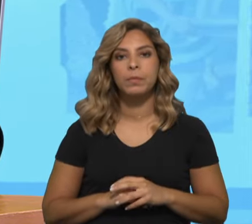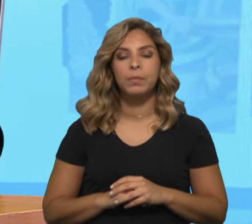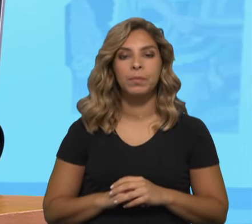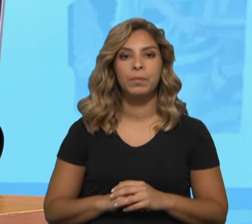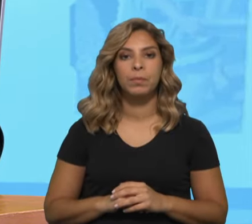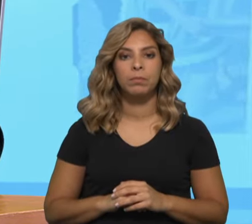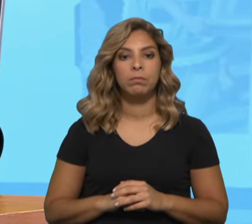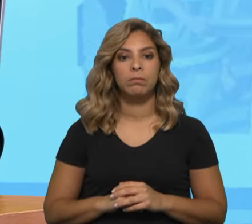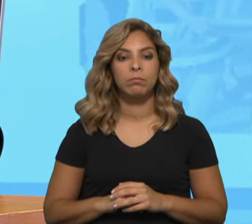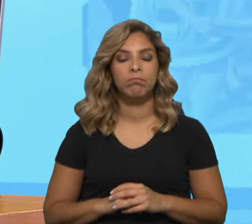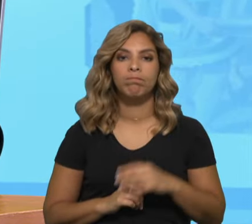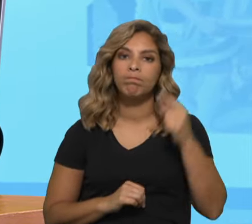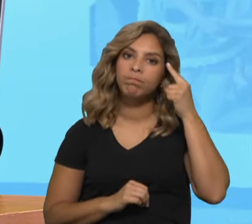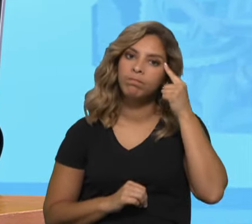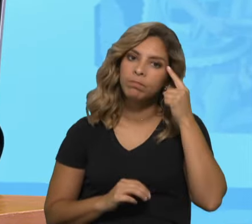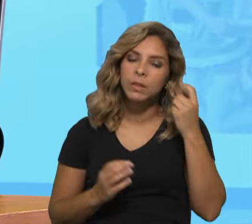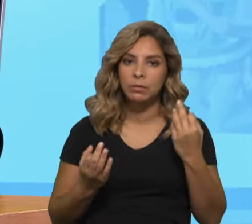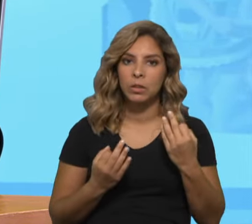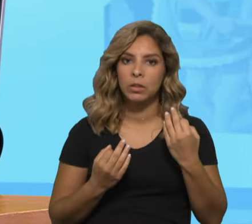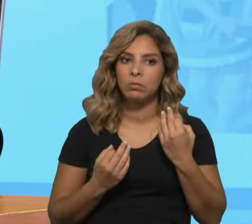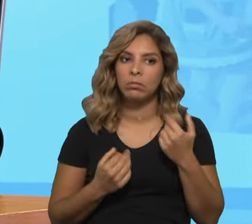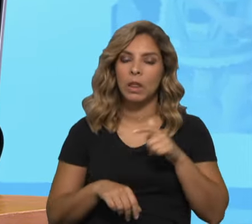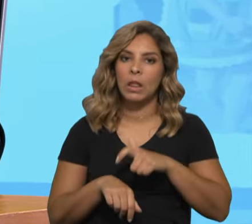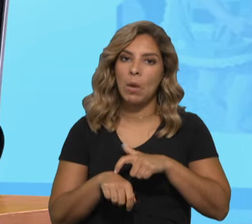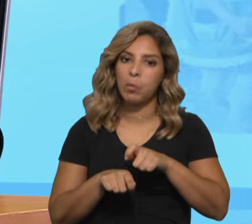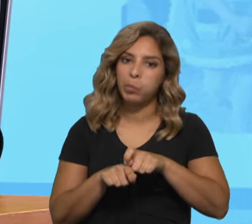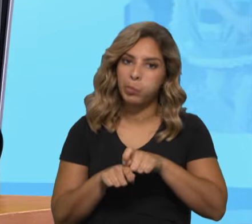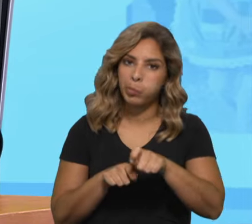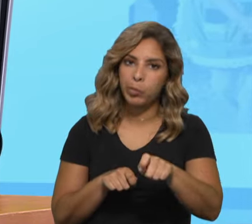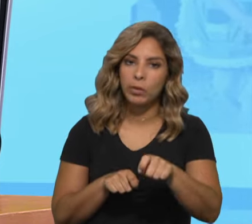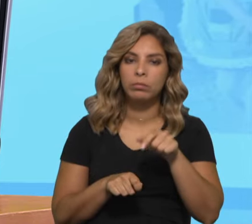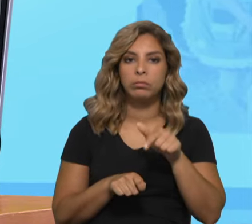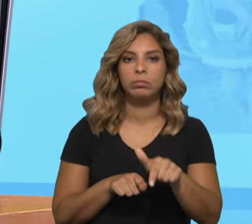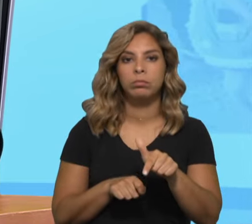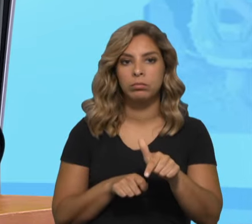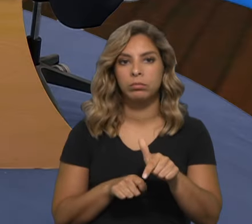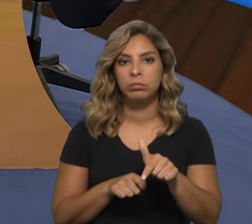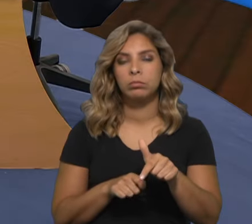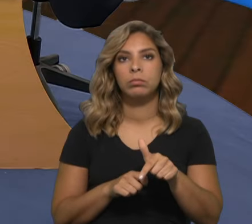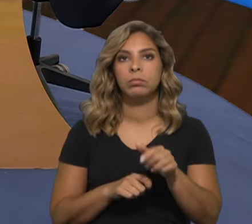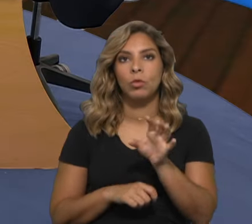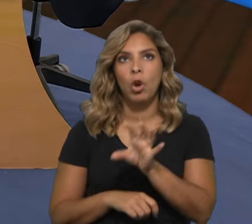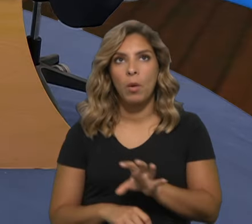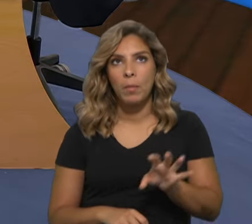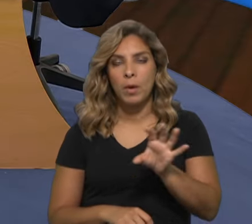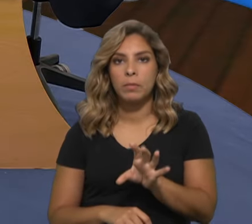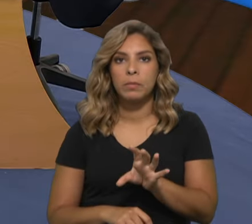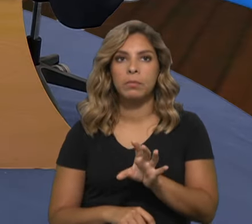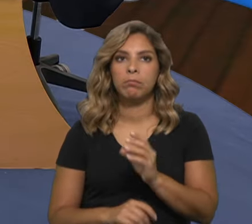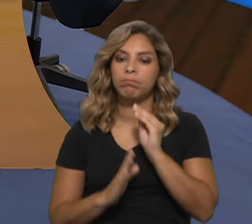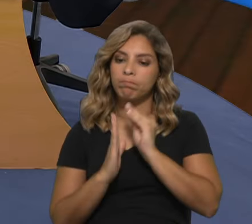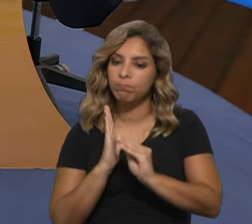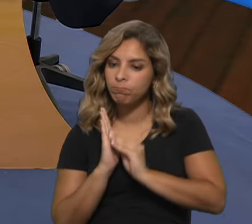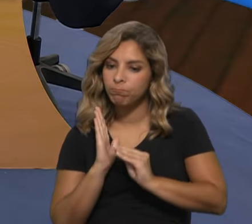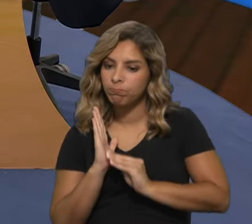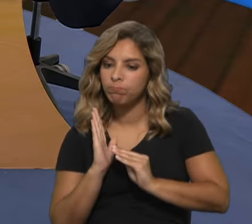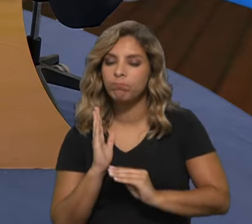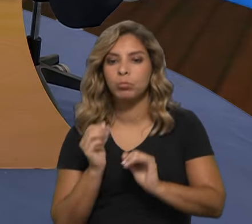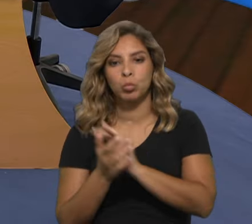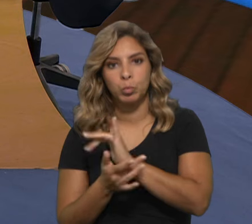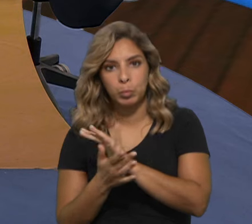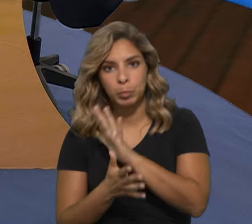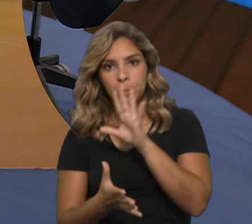decidiu promover um momento em que faz homenagem aos grandes autores, aos responsáveis pela